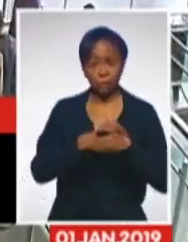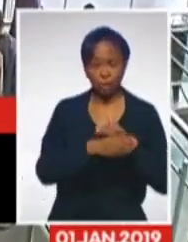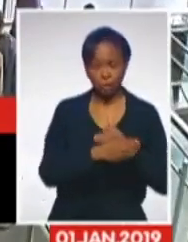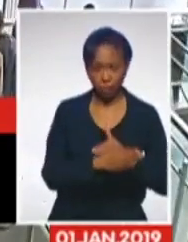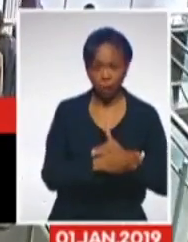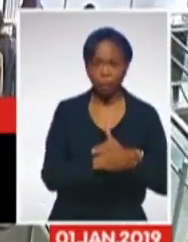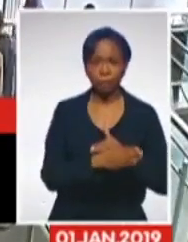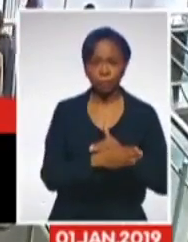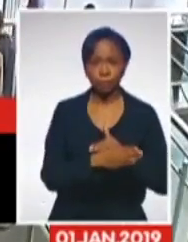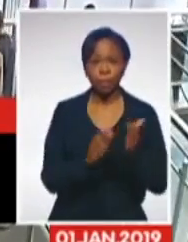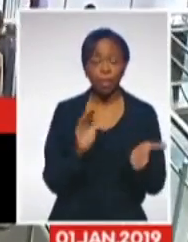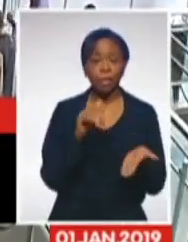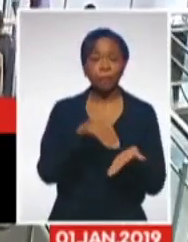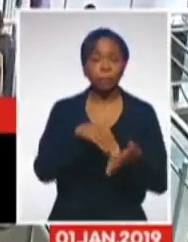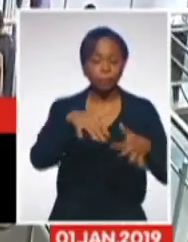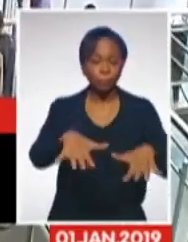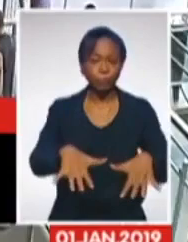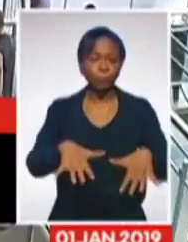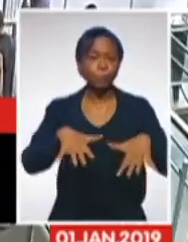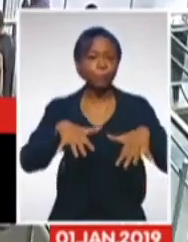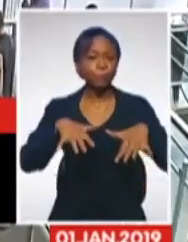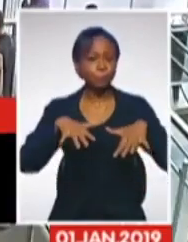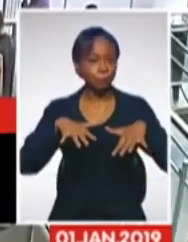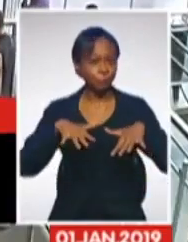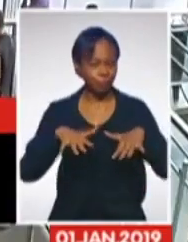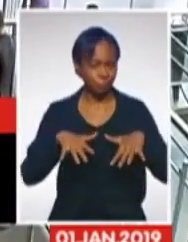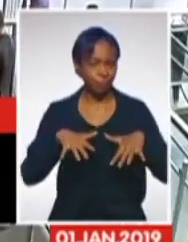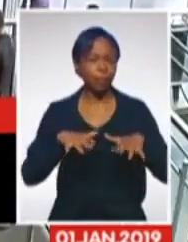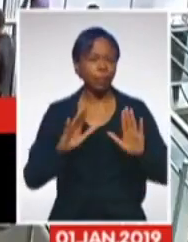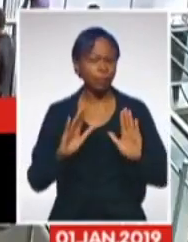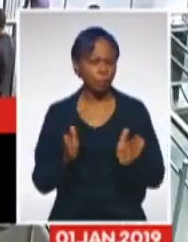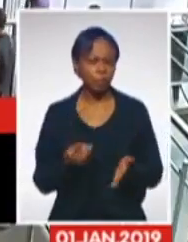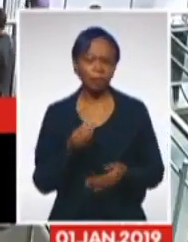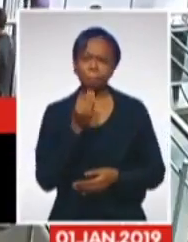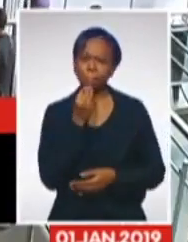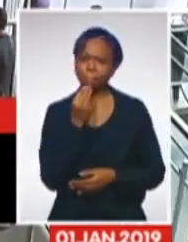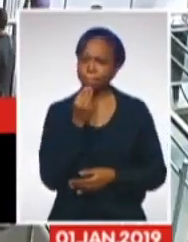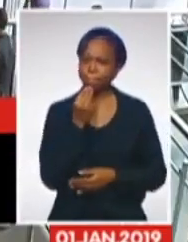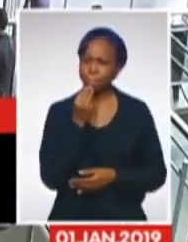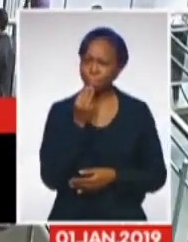chegar até aqui no plenário, onde a expectativa é grande da chegada dele.